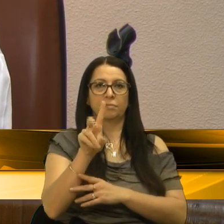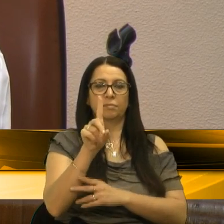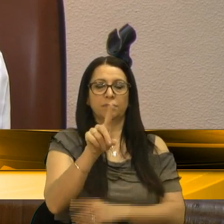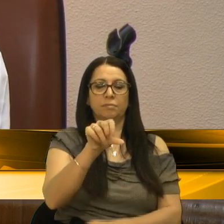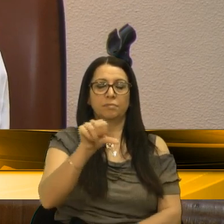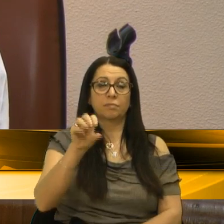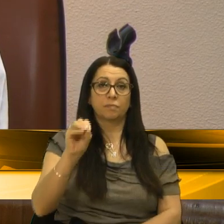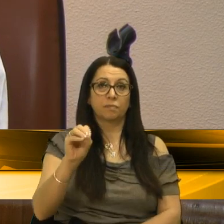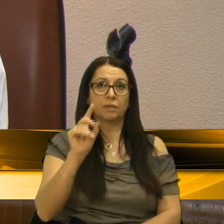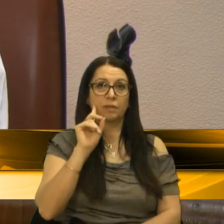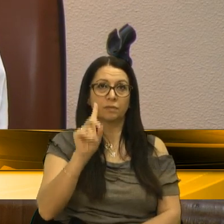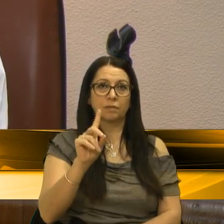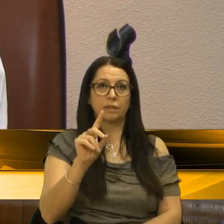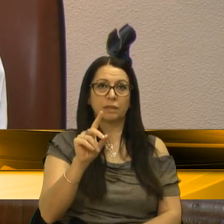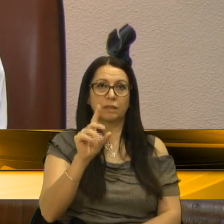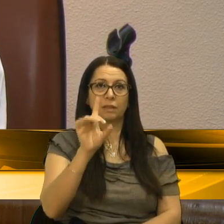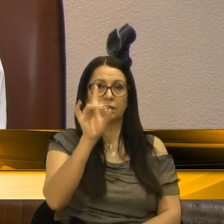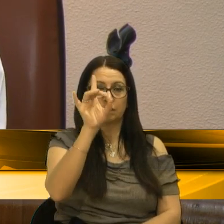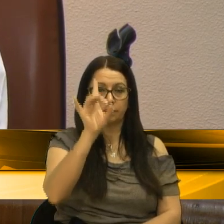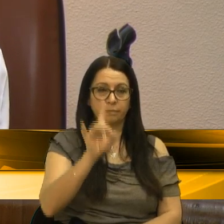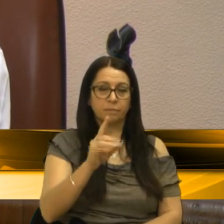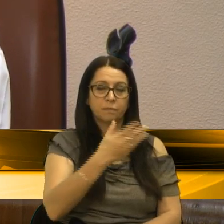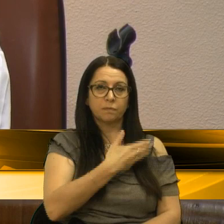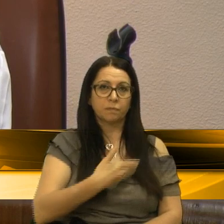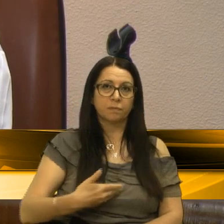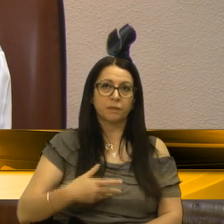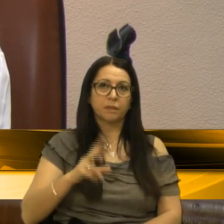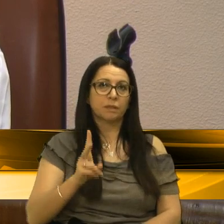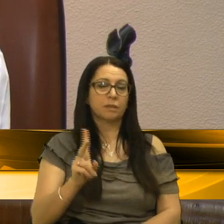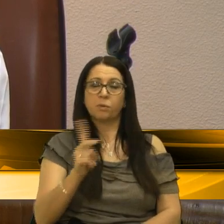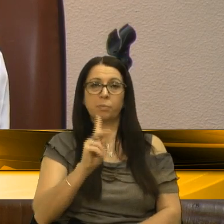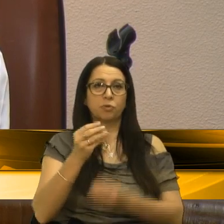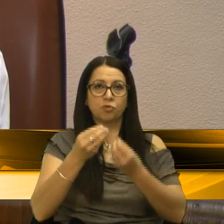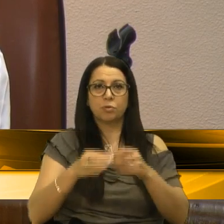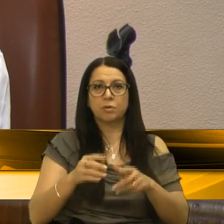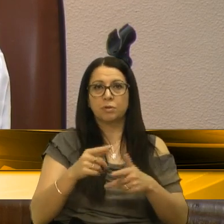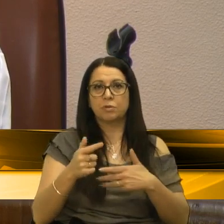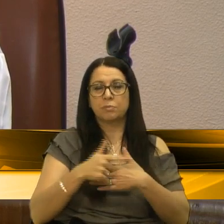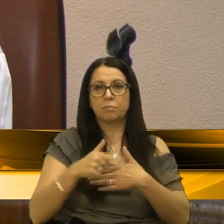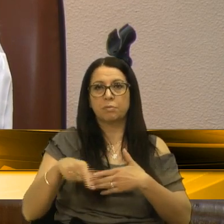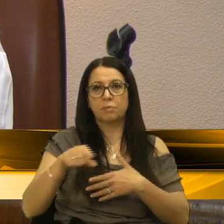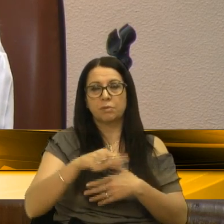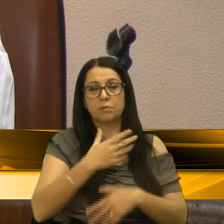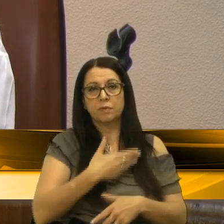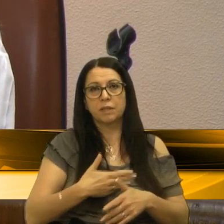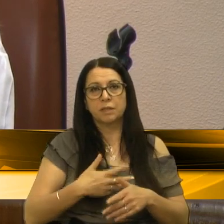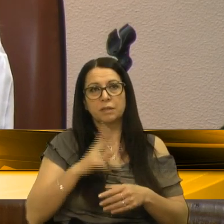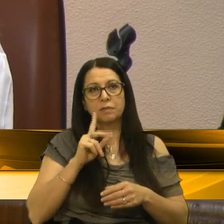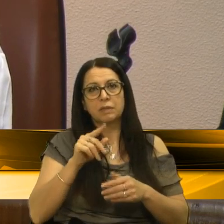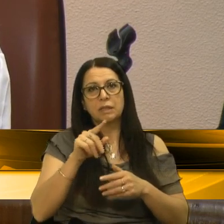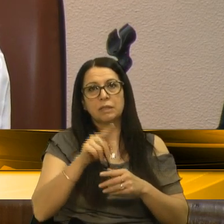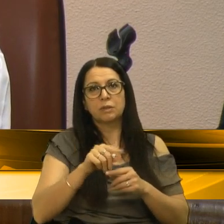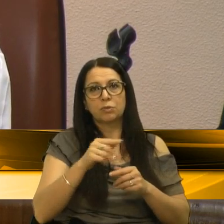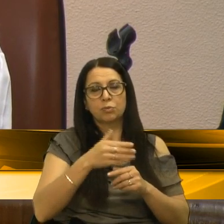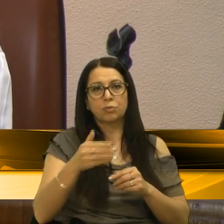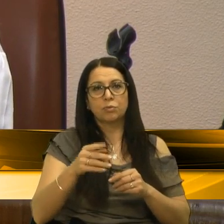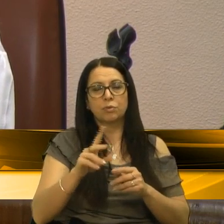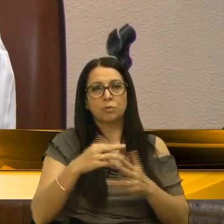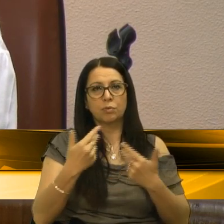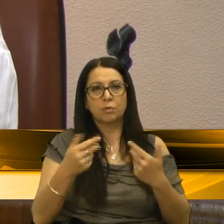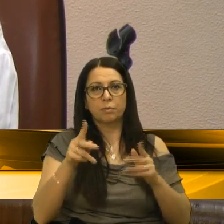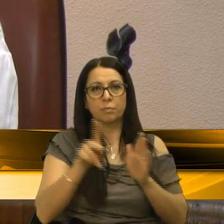1990, contará, em cada esfera de governo, sem prejuízo das funções do Poder Legislativo, com as seguintes instâncias